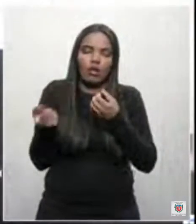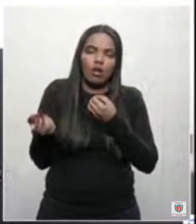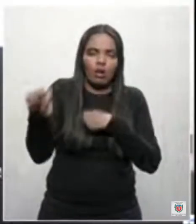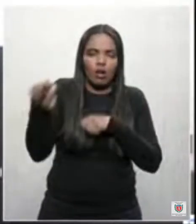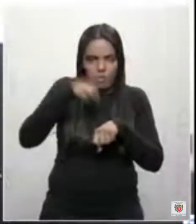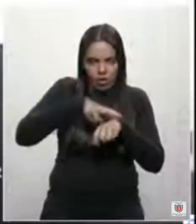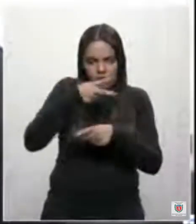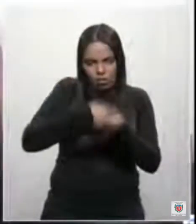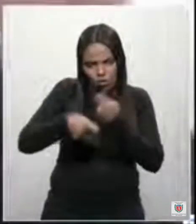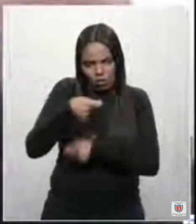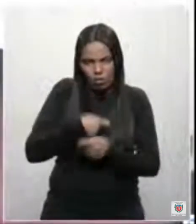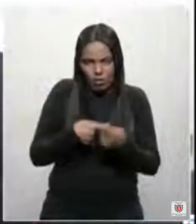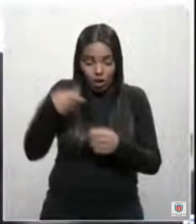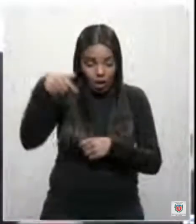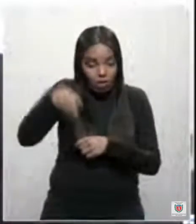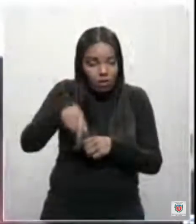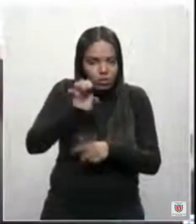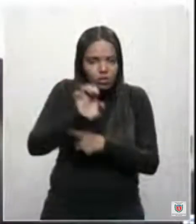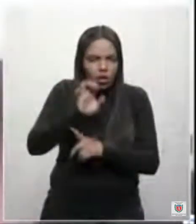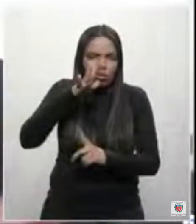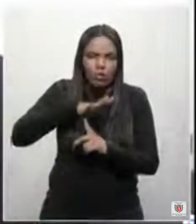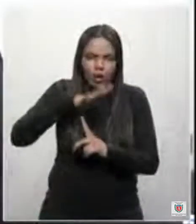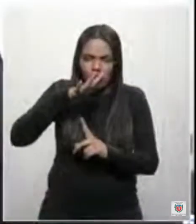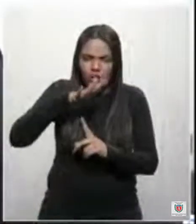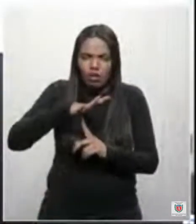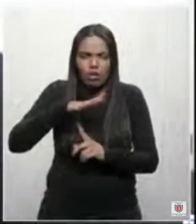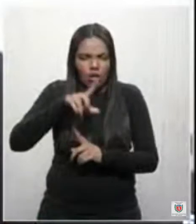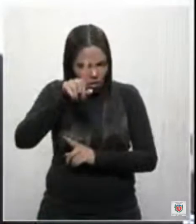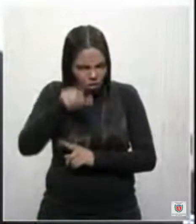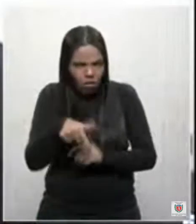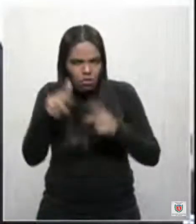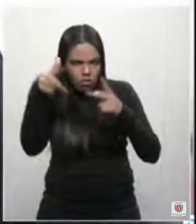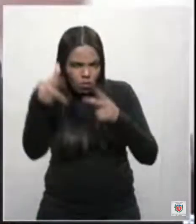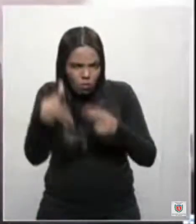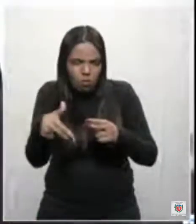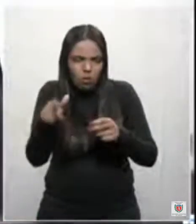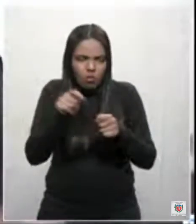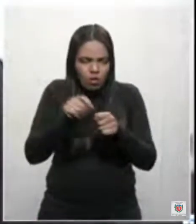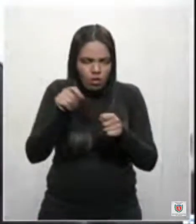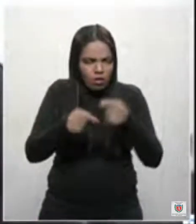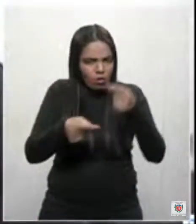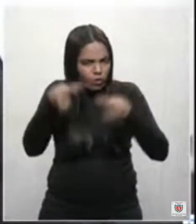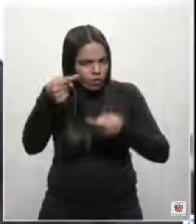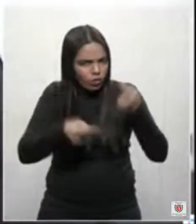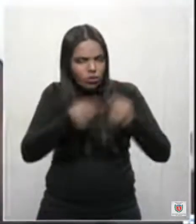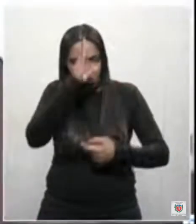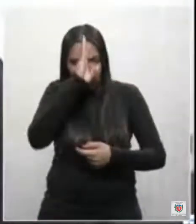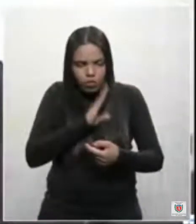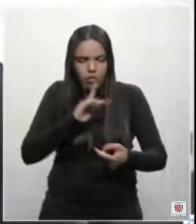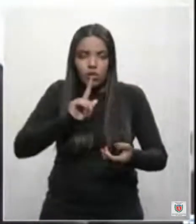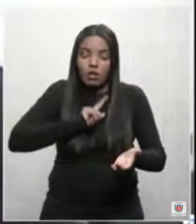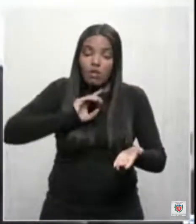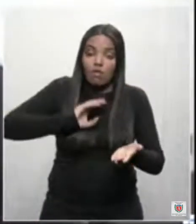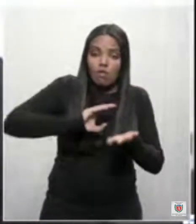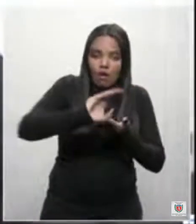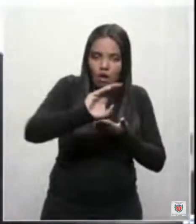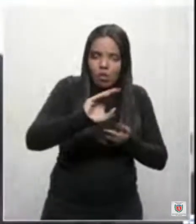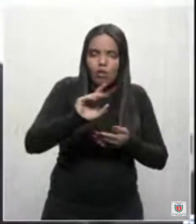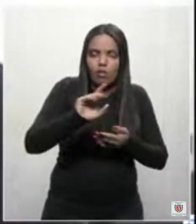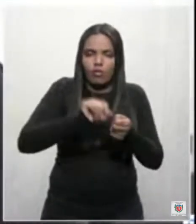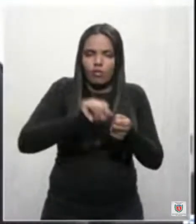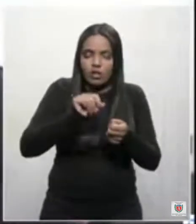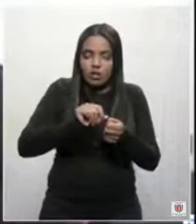do Paraná vai ser keynesiano e esticar a mão com políticas públicas e usar o seu orçamento para fazer a economia girar, ou